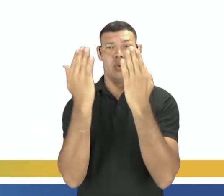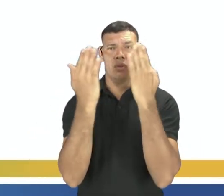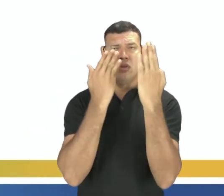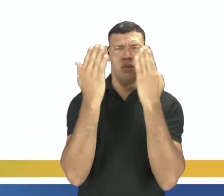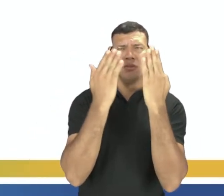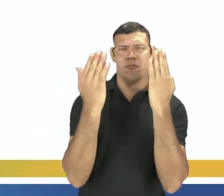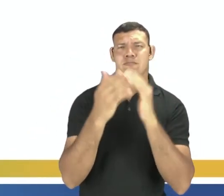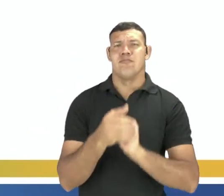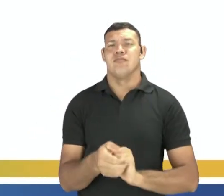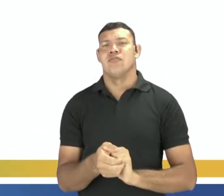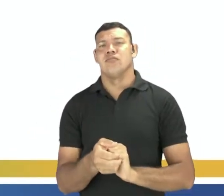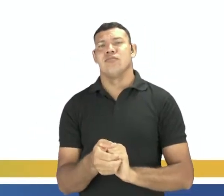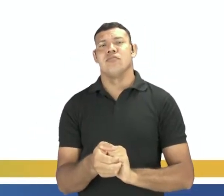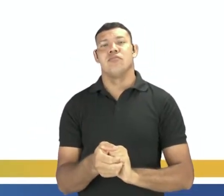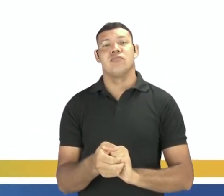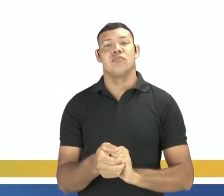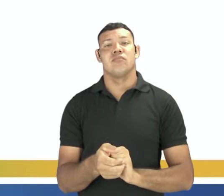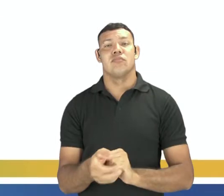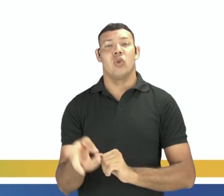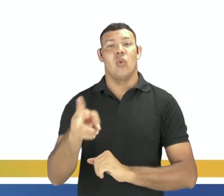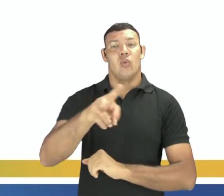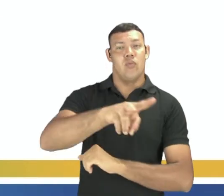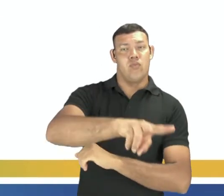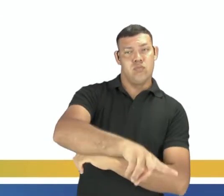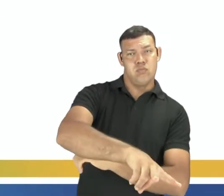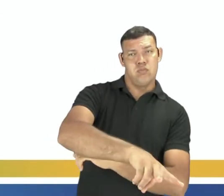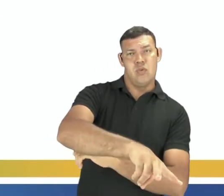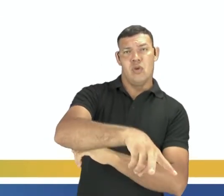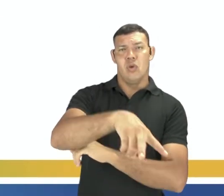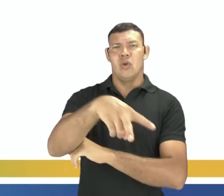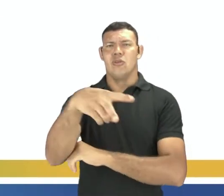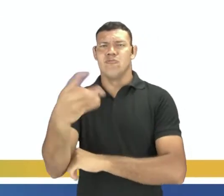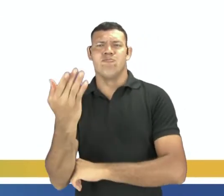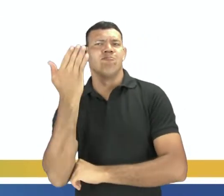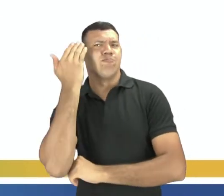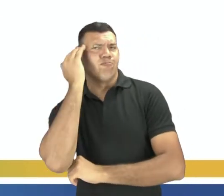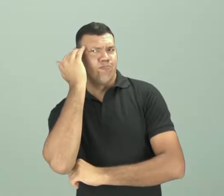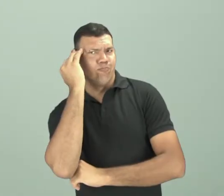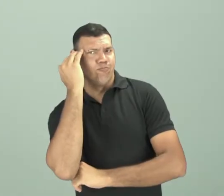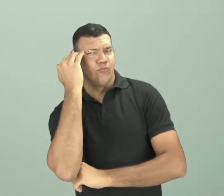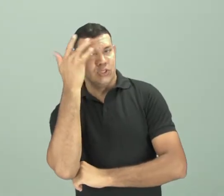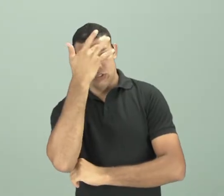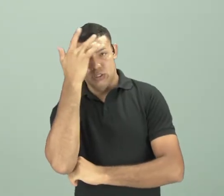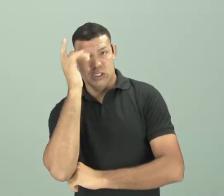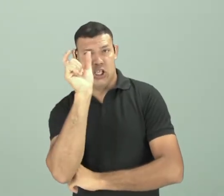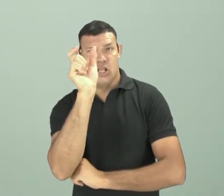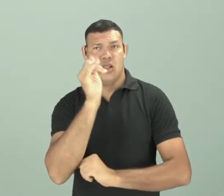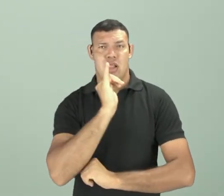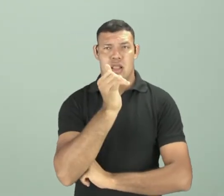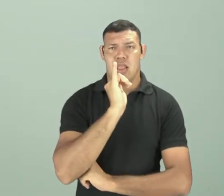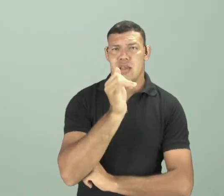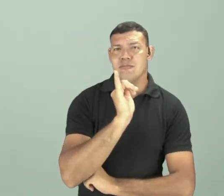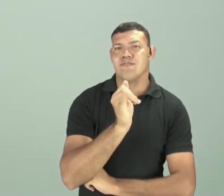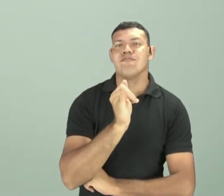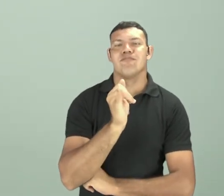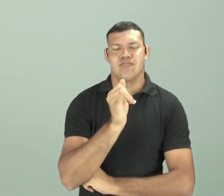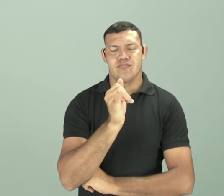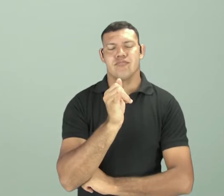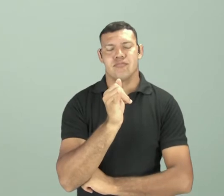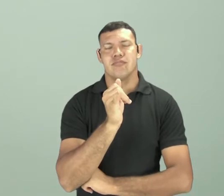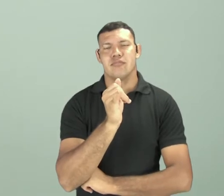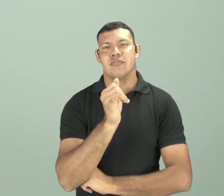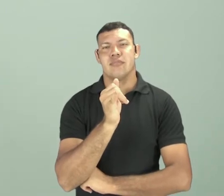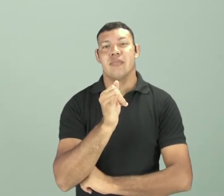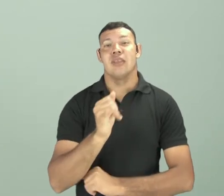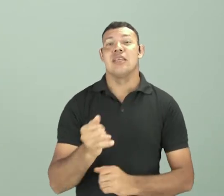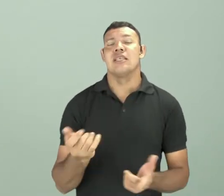psicológico, esse narrador, além de ele entender o que acontece ali dentro da situação, ele também vai acontecer o